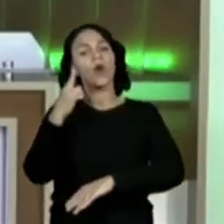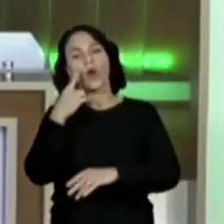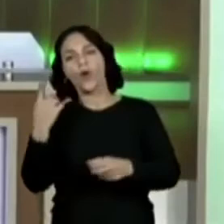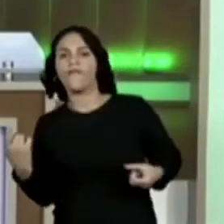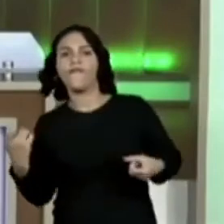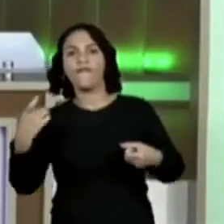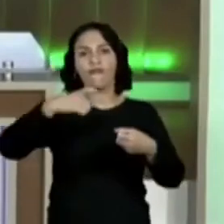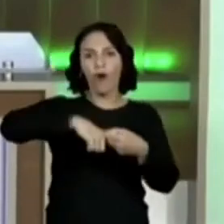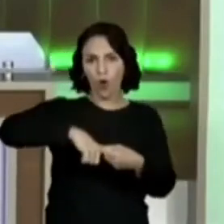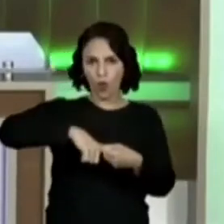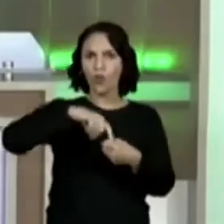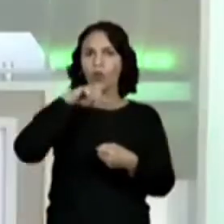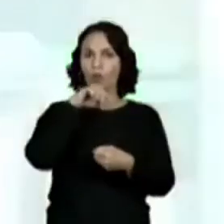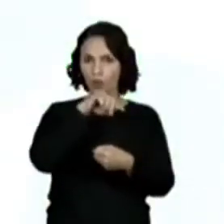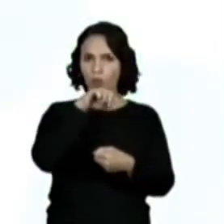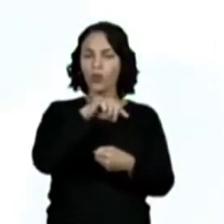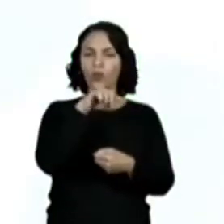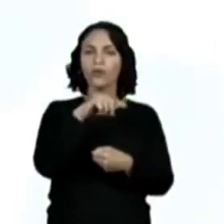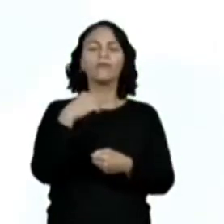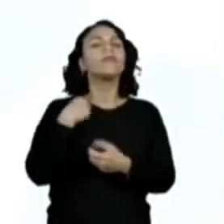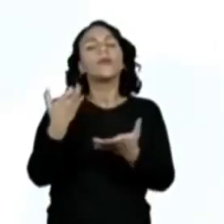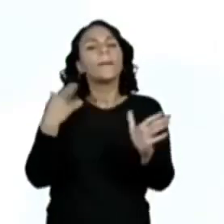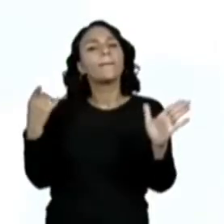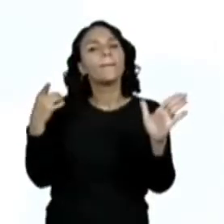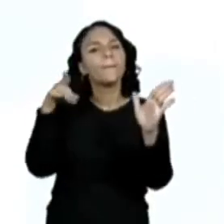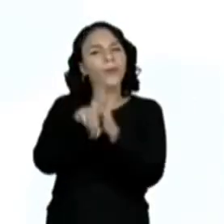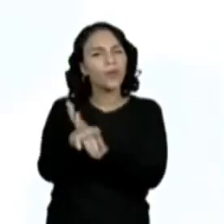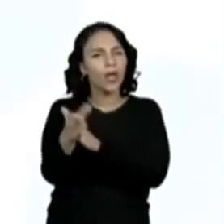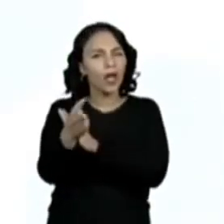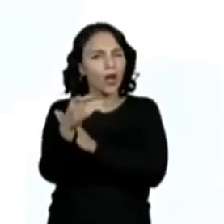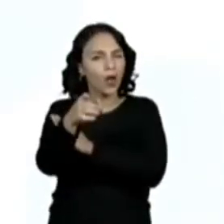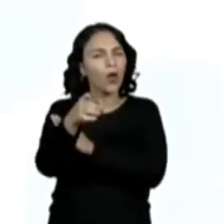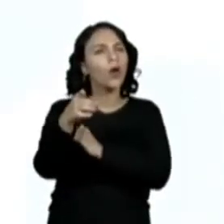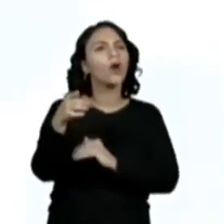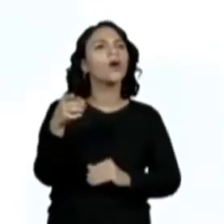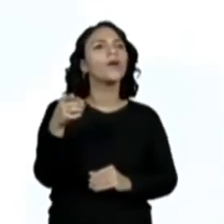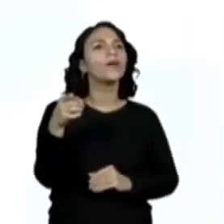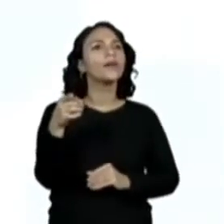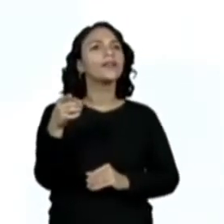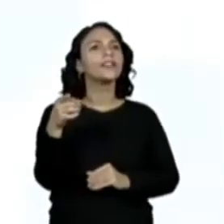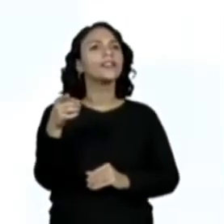régua, porque eu quero perguntar para vocês